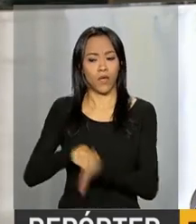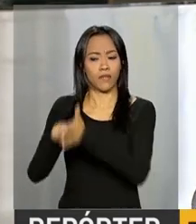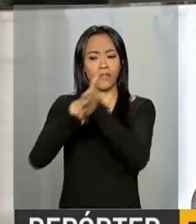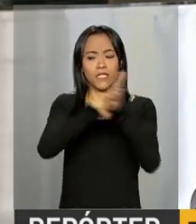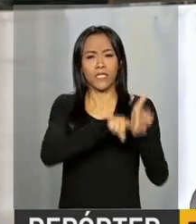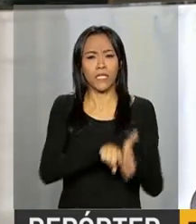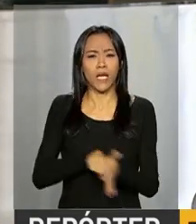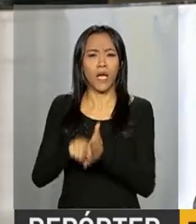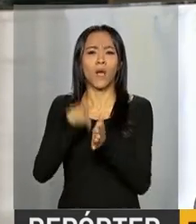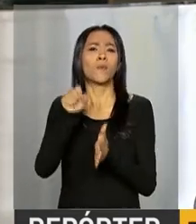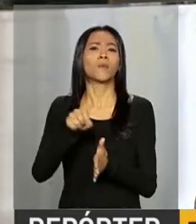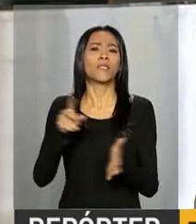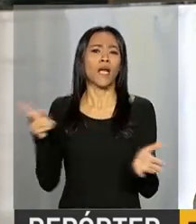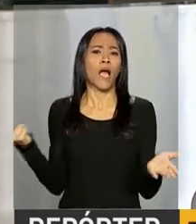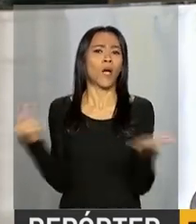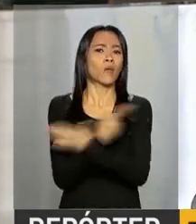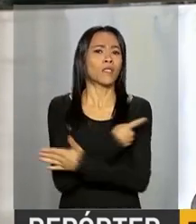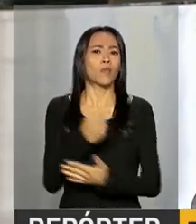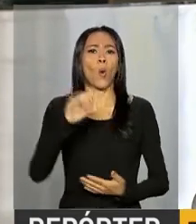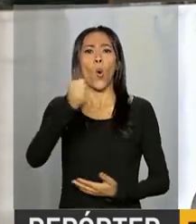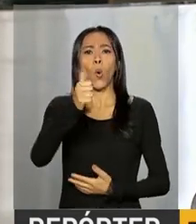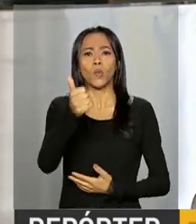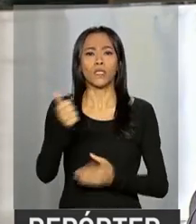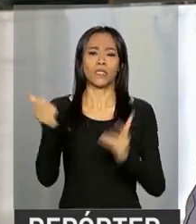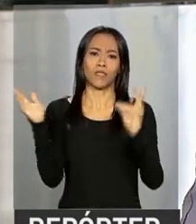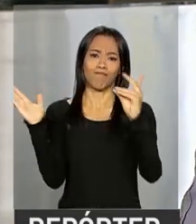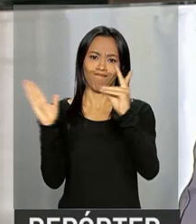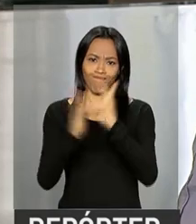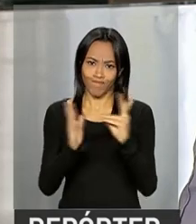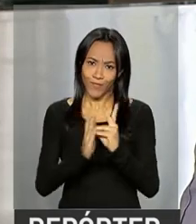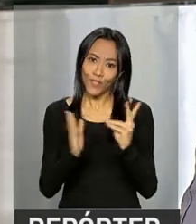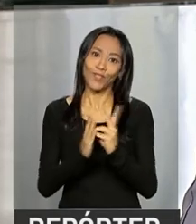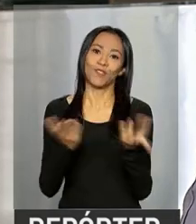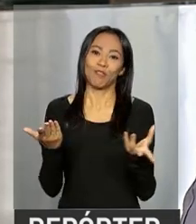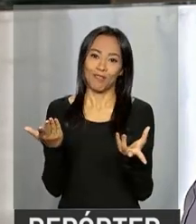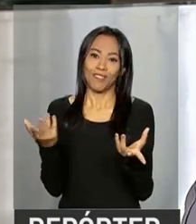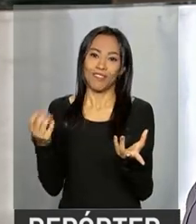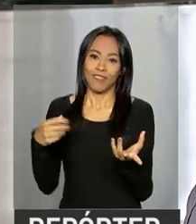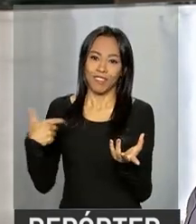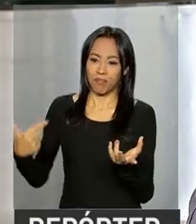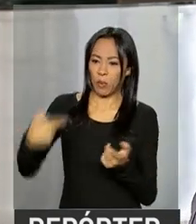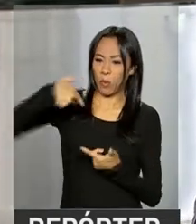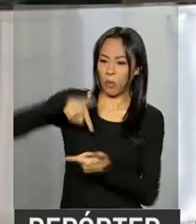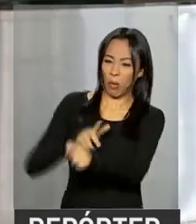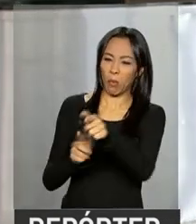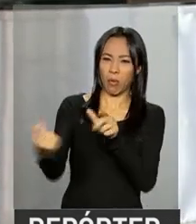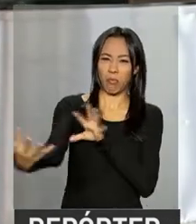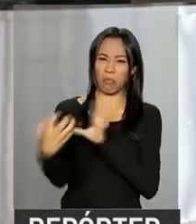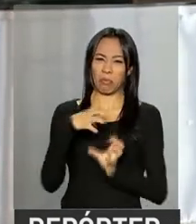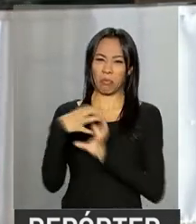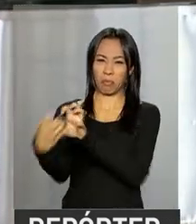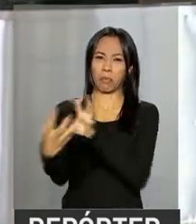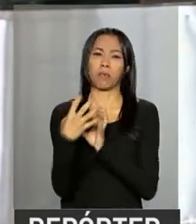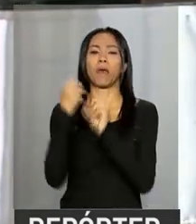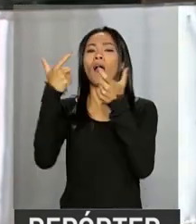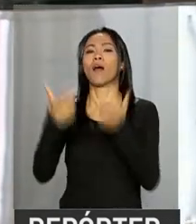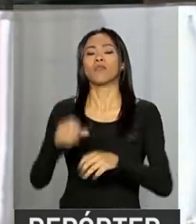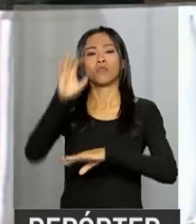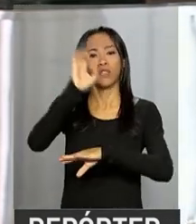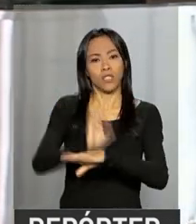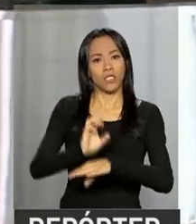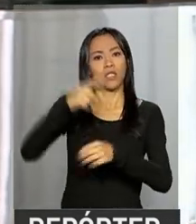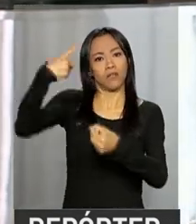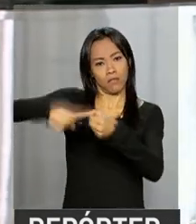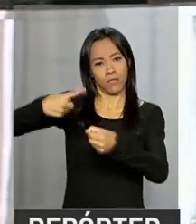um ataque que teria deixado ao menos 11 indígenas da etnia Gamela feridos no povoado das Bahias em Viana no Maranhão